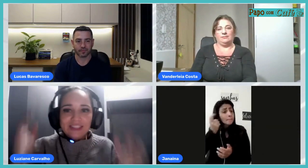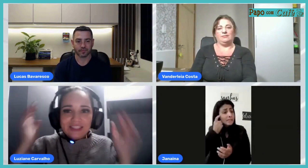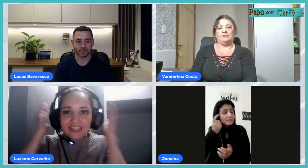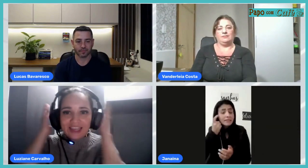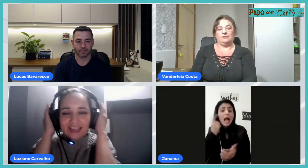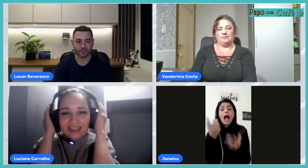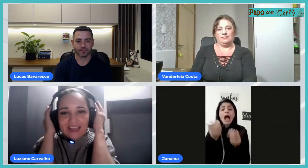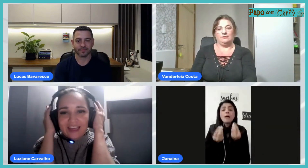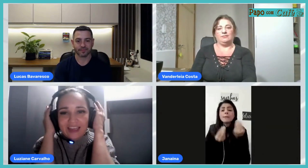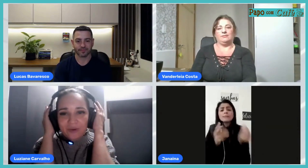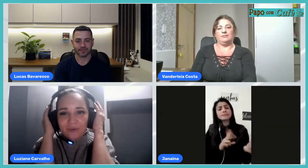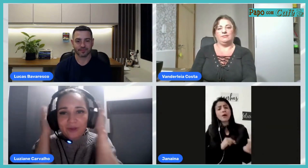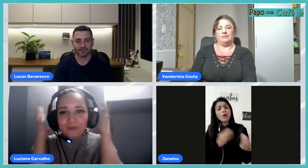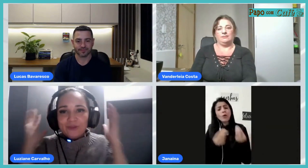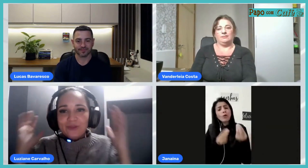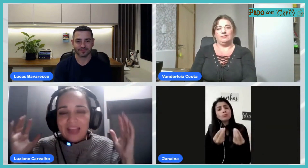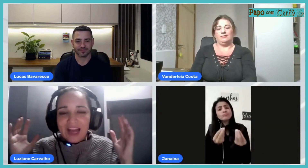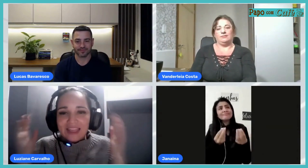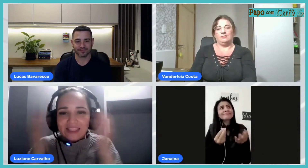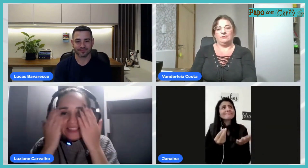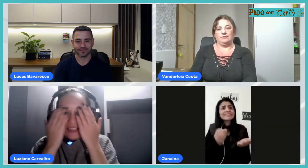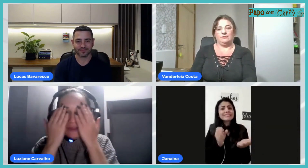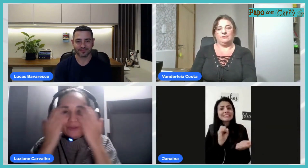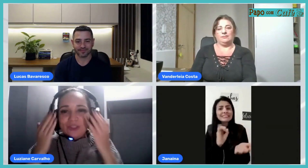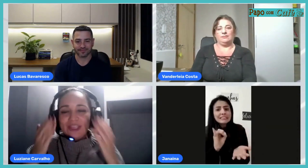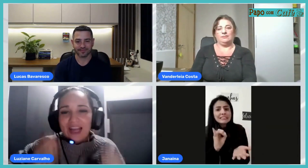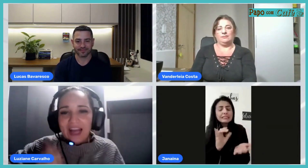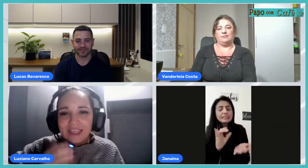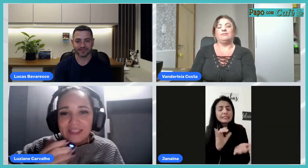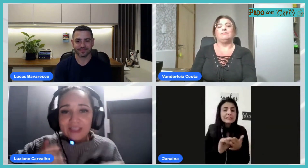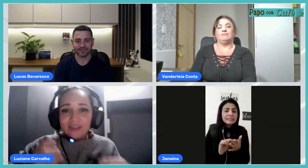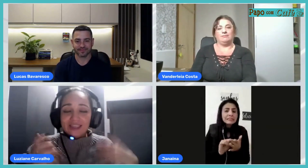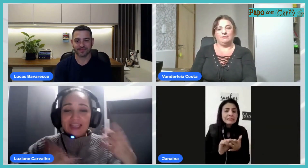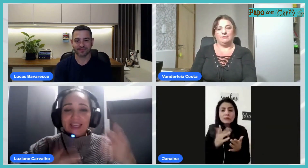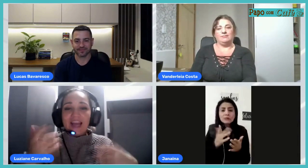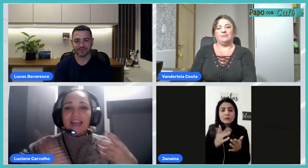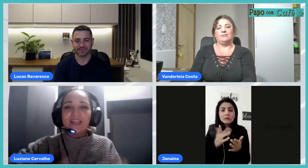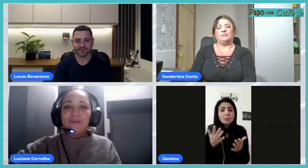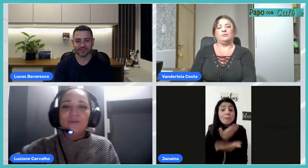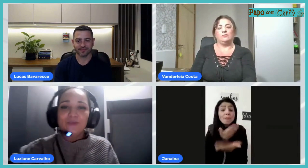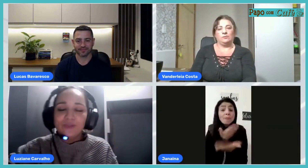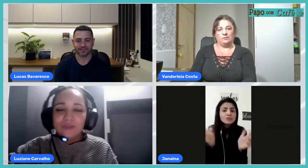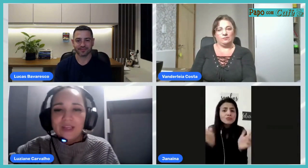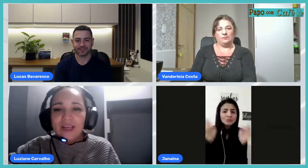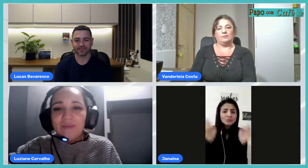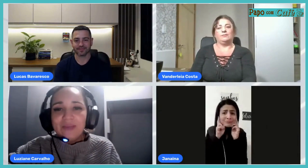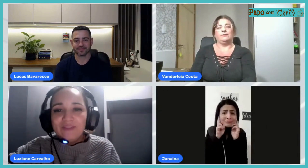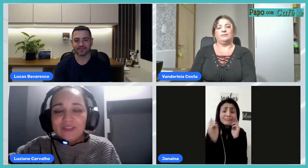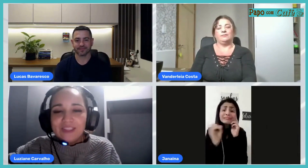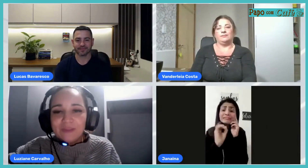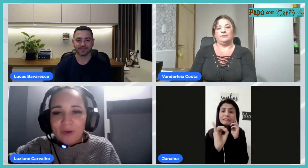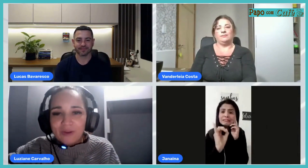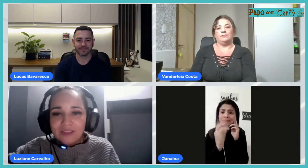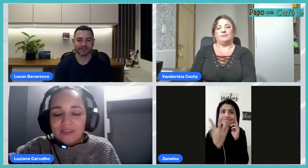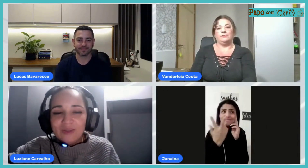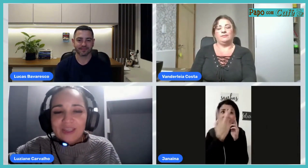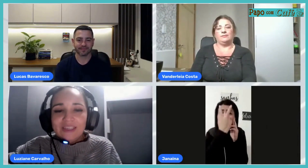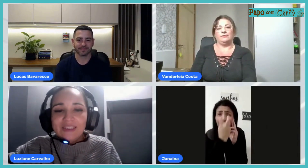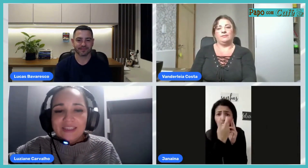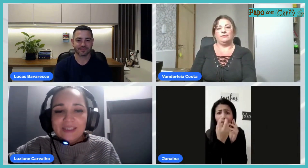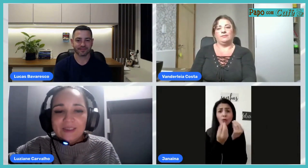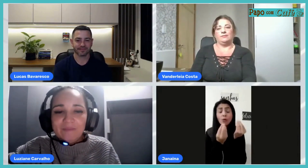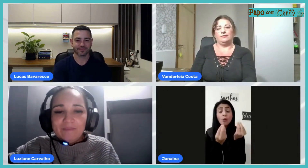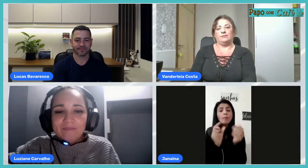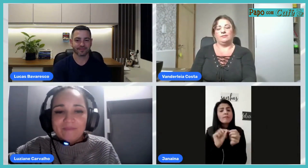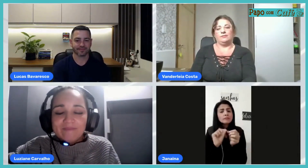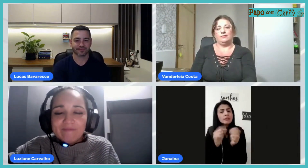e se, né, eu não escutasse, se eu não enxergasse, criar recursos para que vocês possam